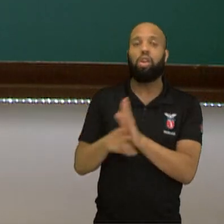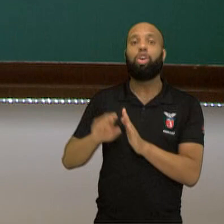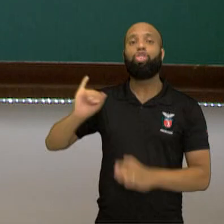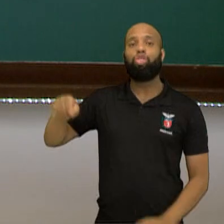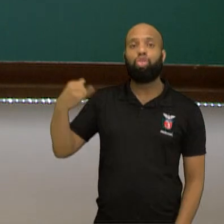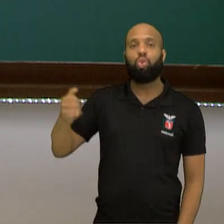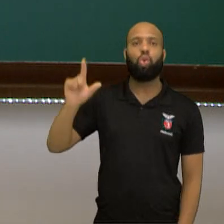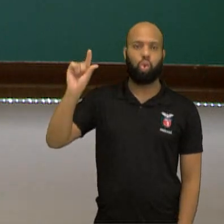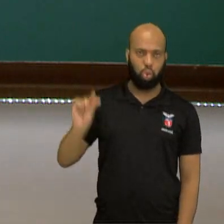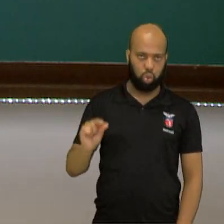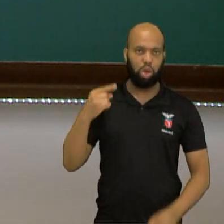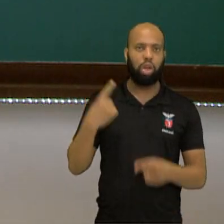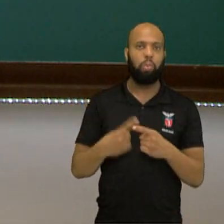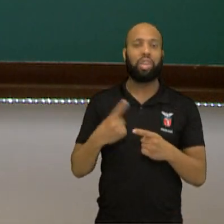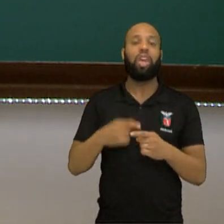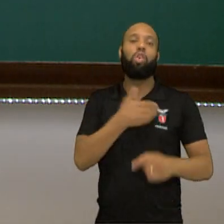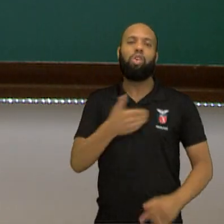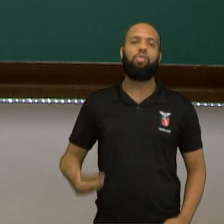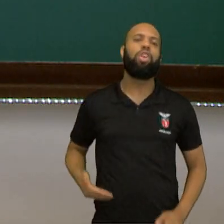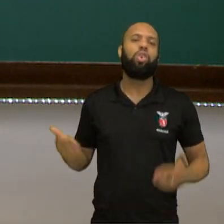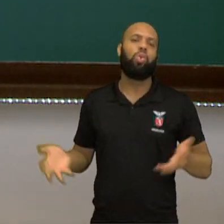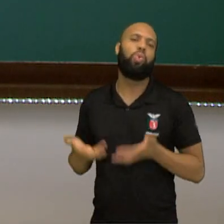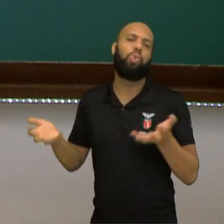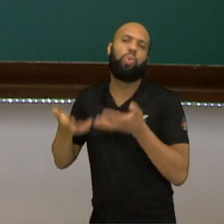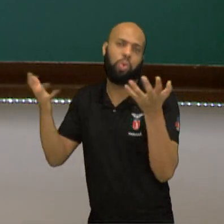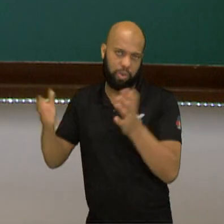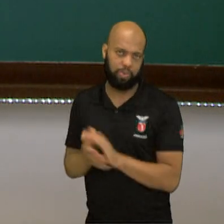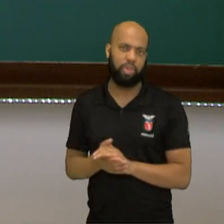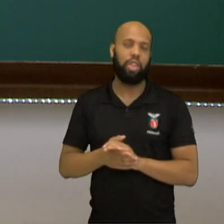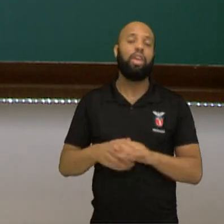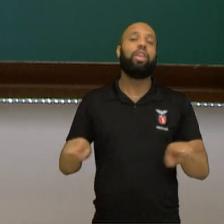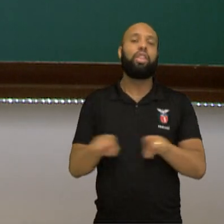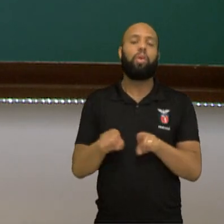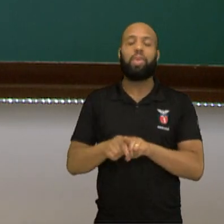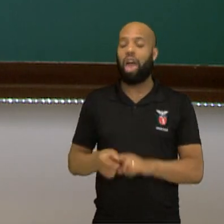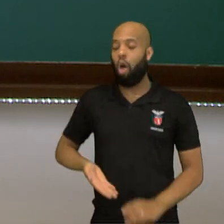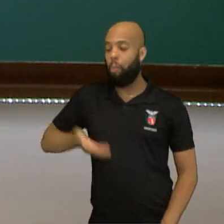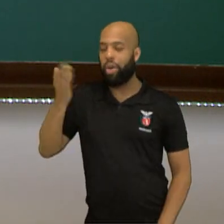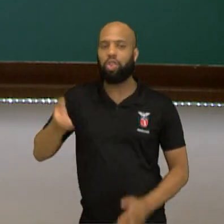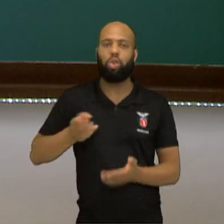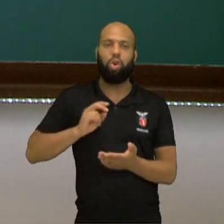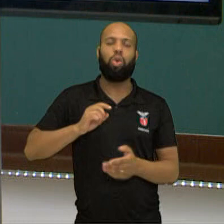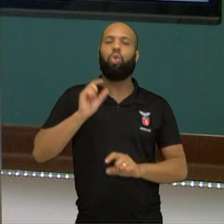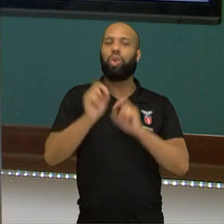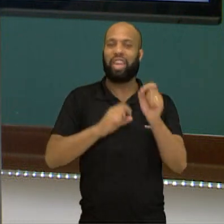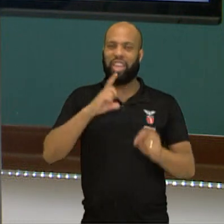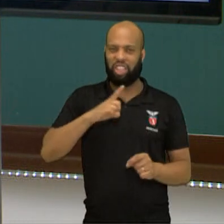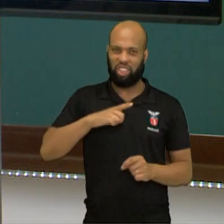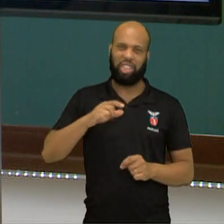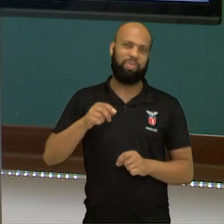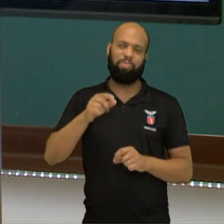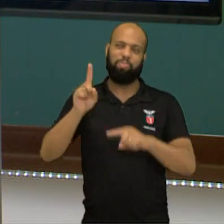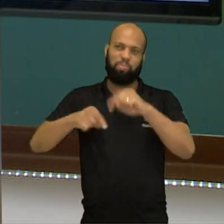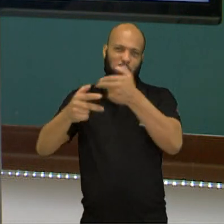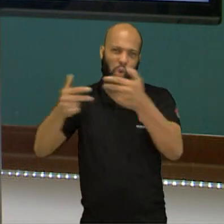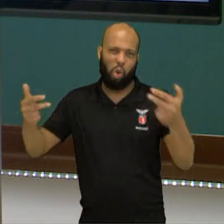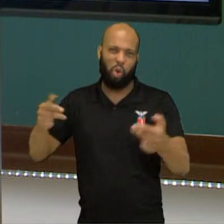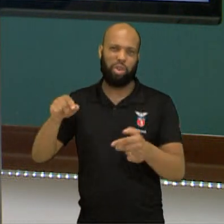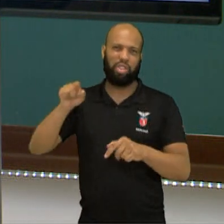produção industrial até com empréstimos. Aumento dos impostos sobre os produtos importados. A gente chama